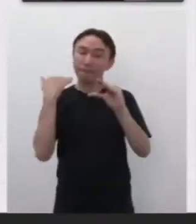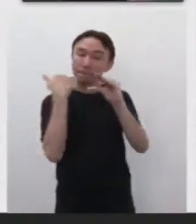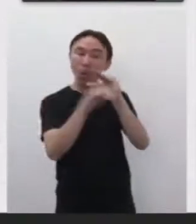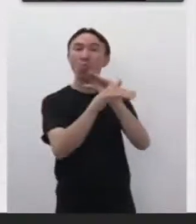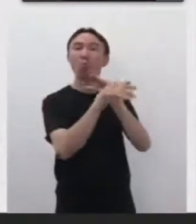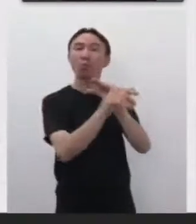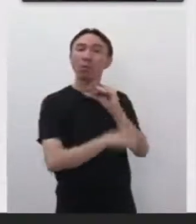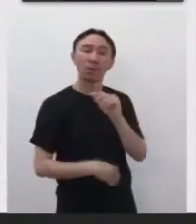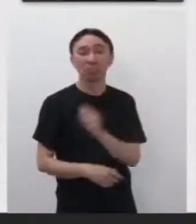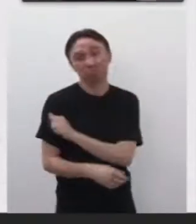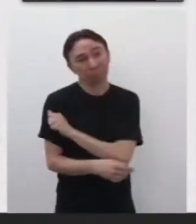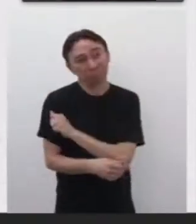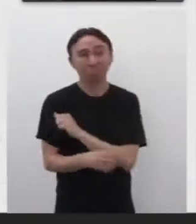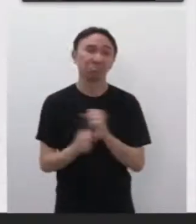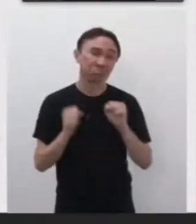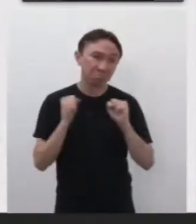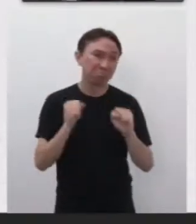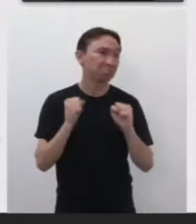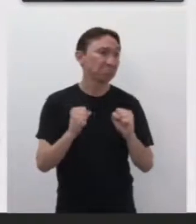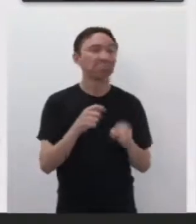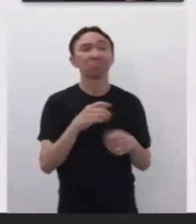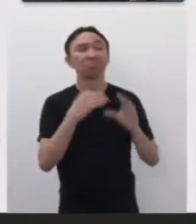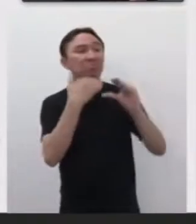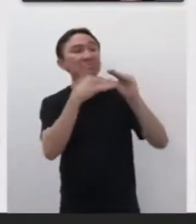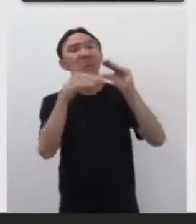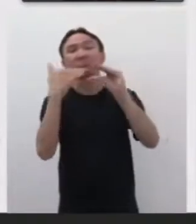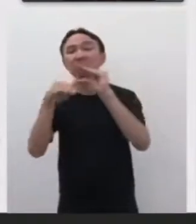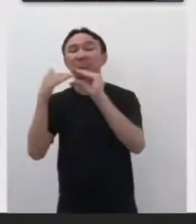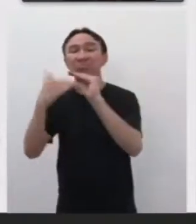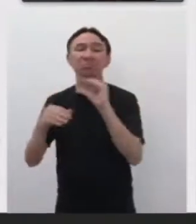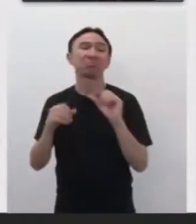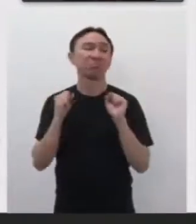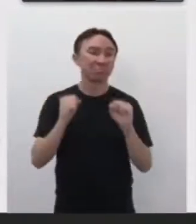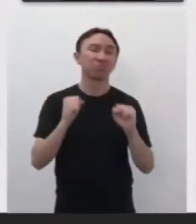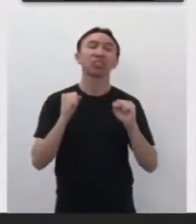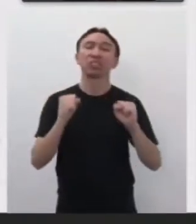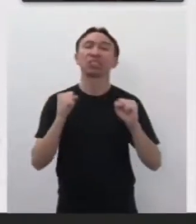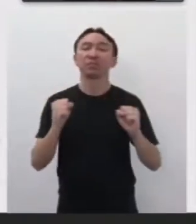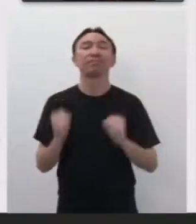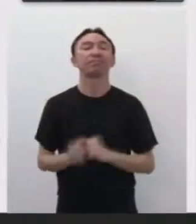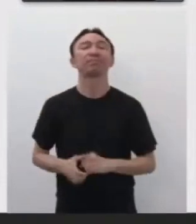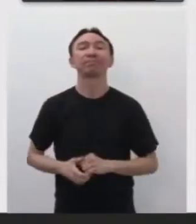para falar, eu fiz aqui essa revisão, olha que legal. Eles conseguem compartilhar entre si. Tá?